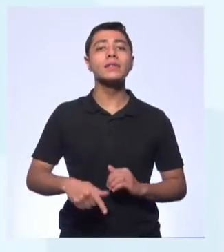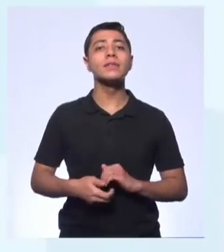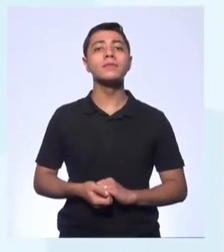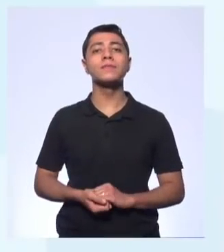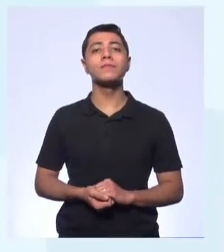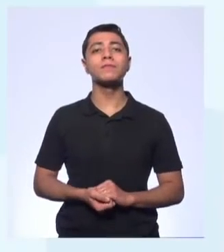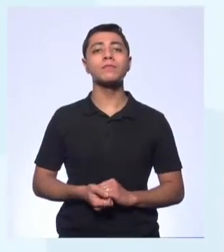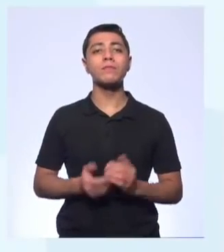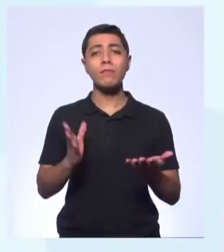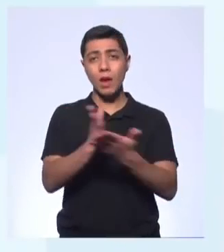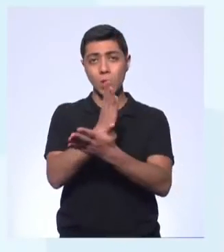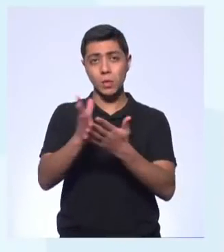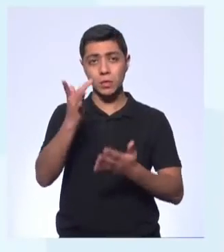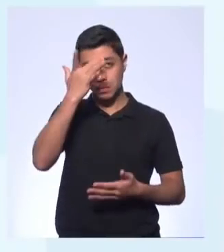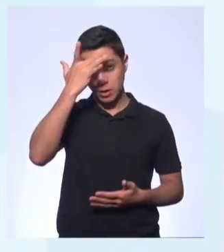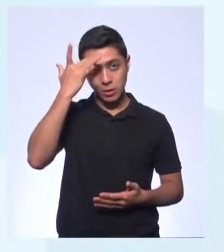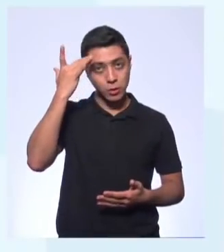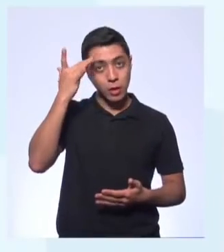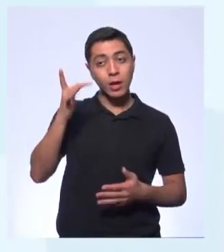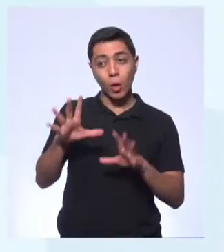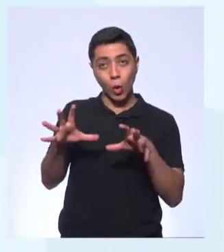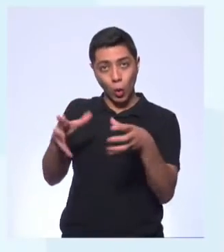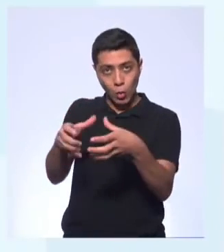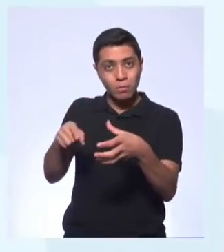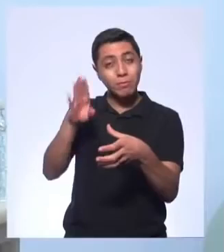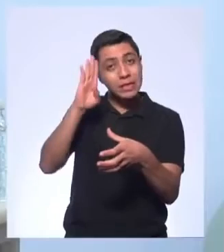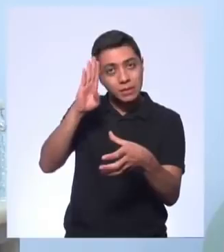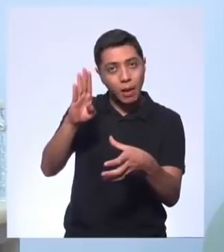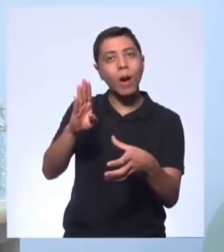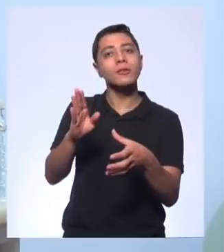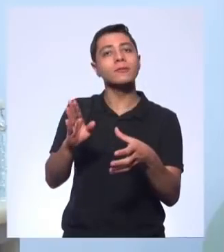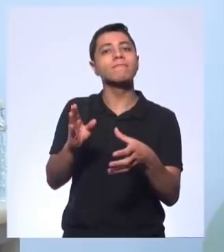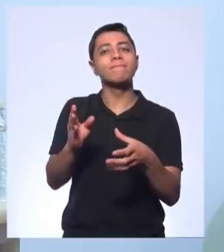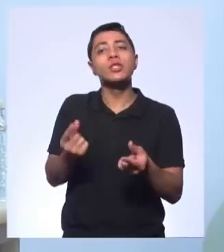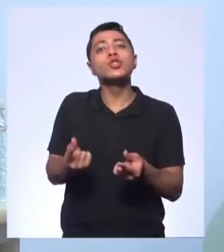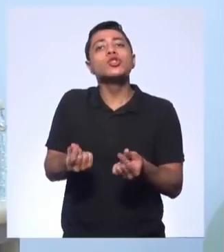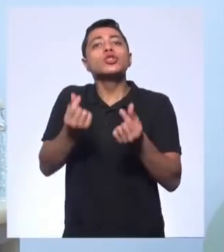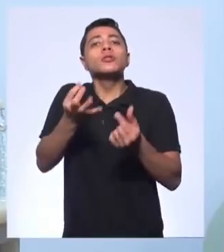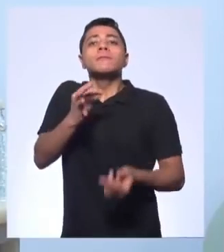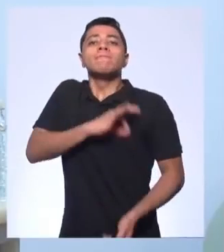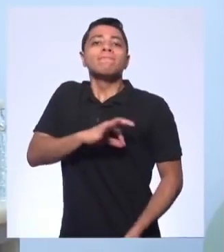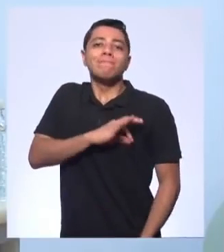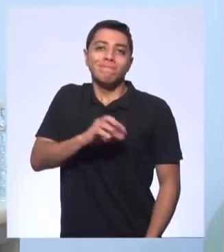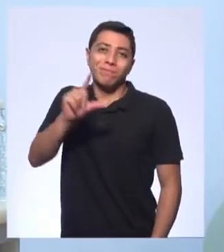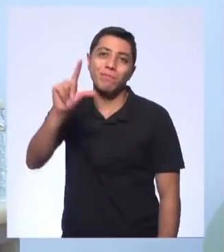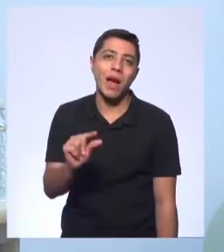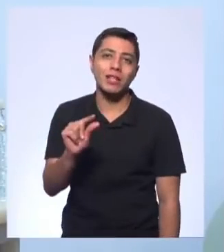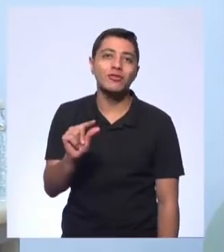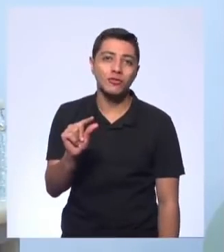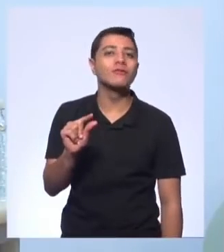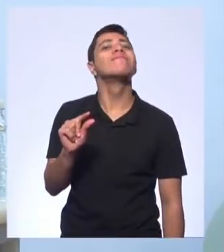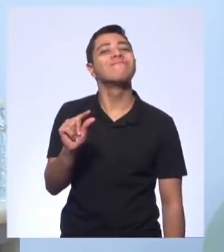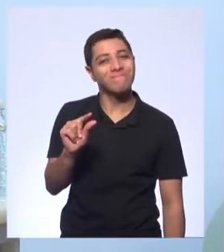indivíduos, né, com nível socioeconômico baixo que são atingidos por esse tipo de doença